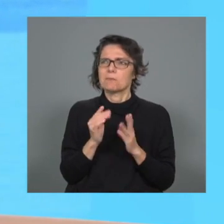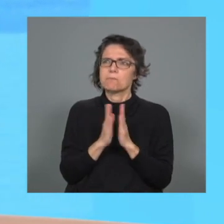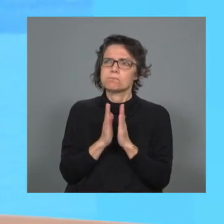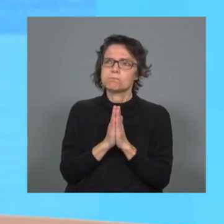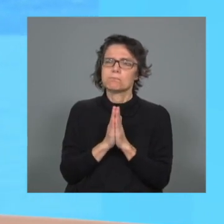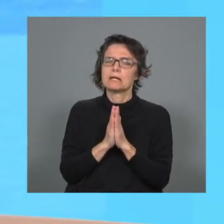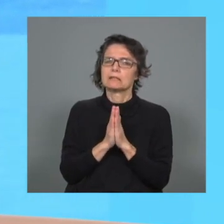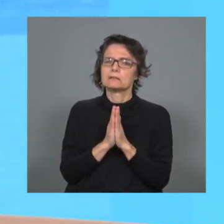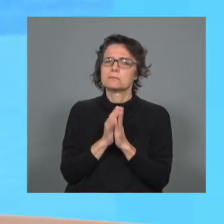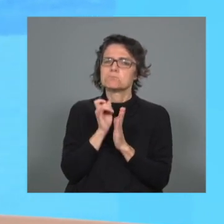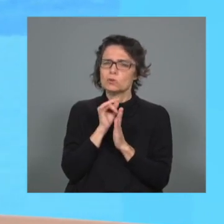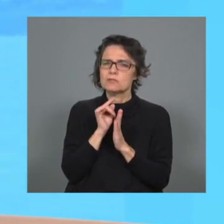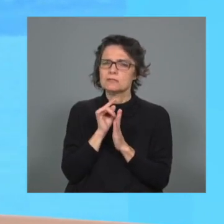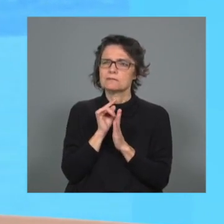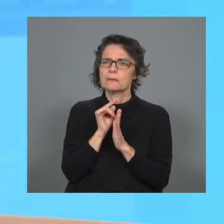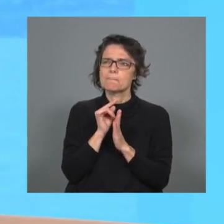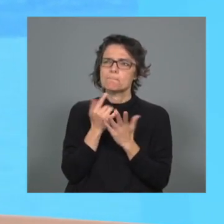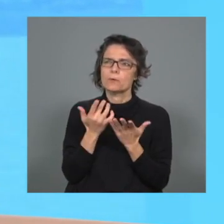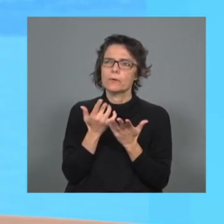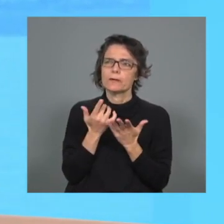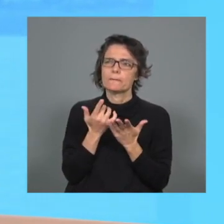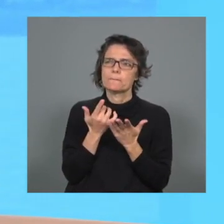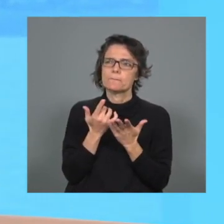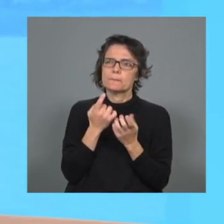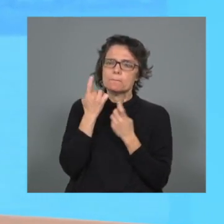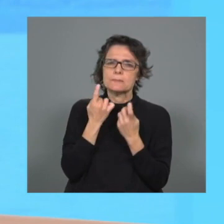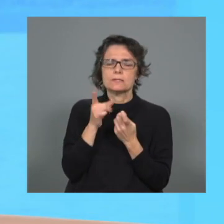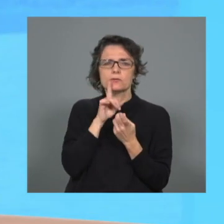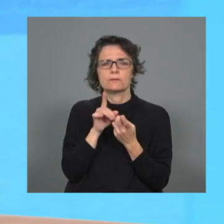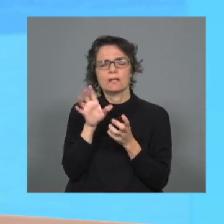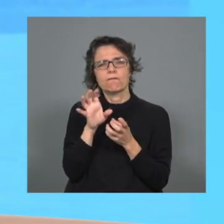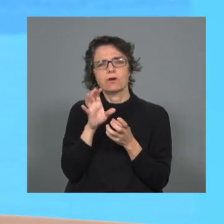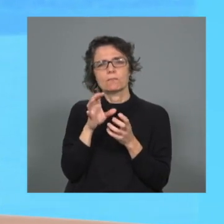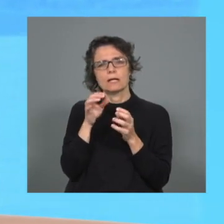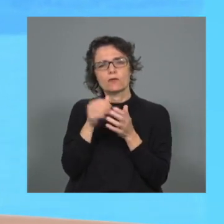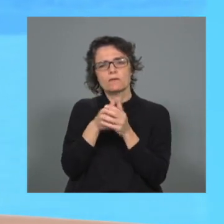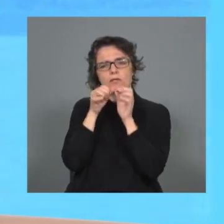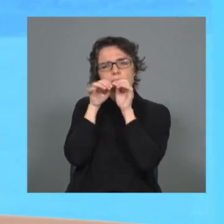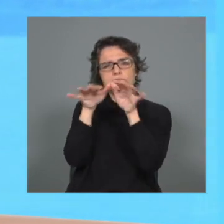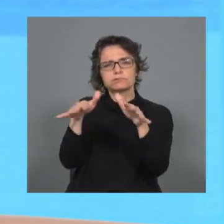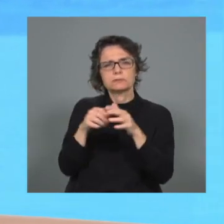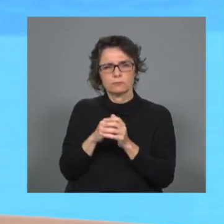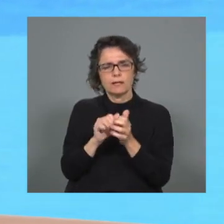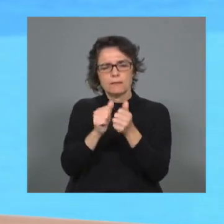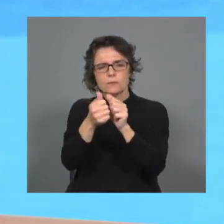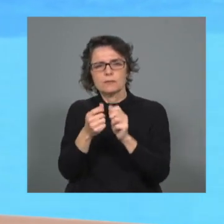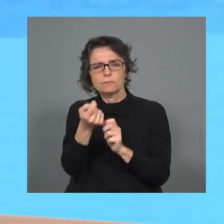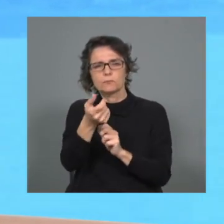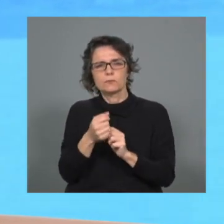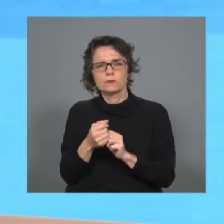que trabalhar e redimensionar a sua evangelização, a sua forma de comunicar com o mundo. Não tanto de